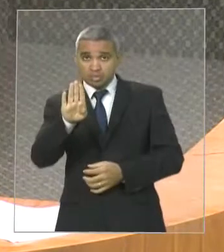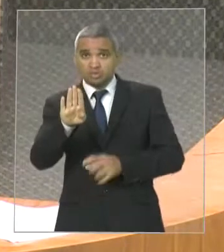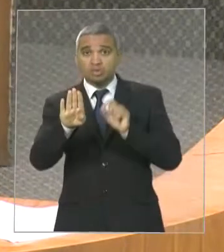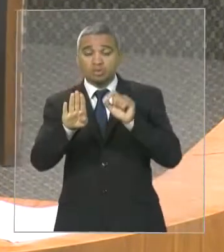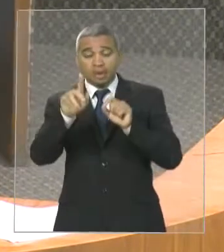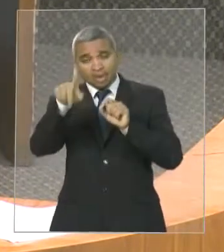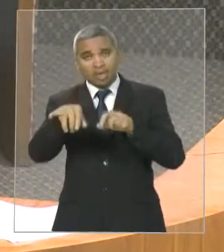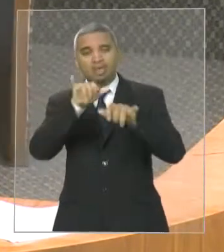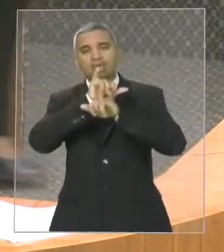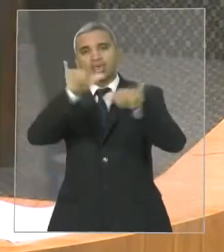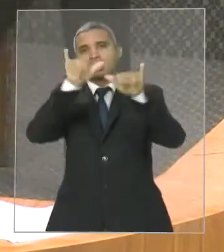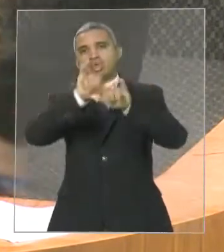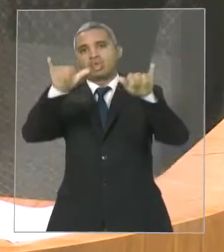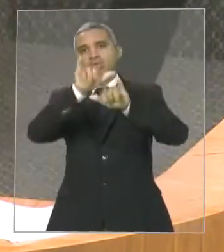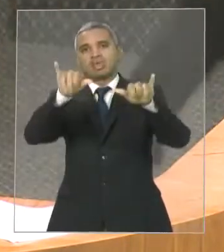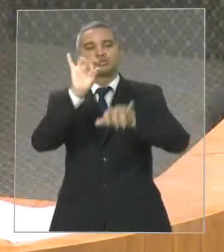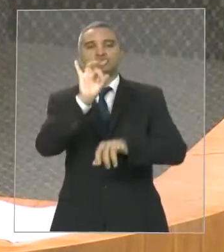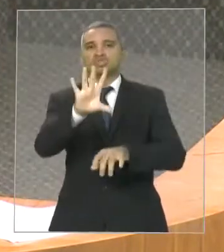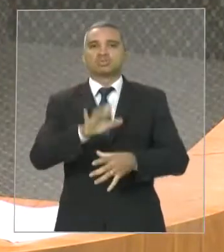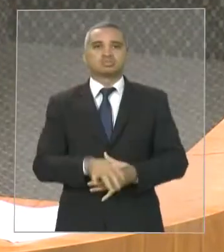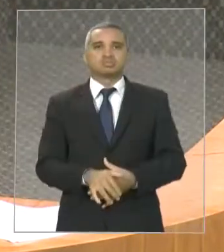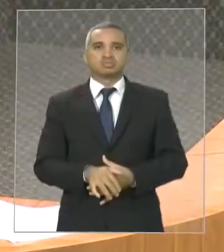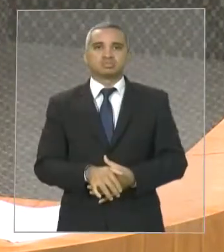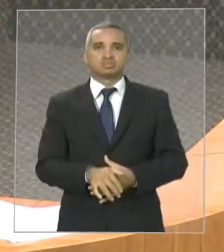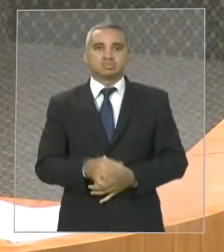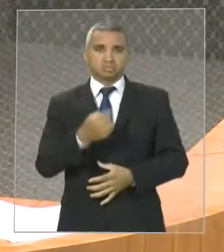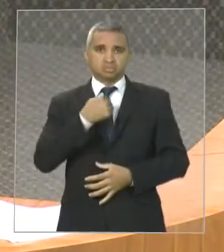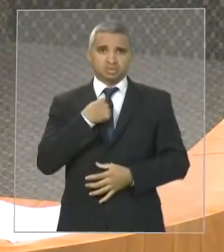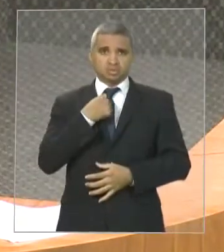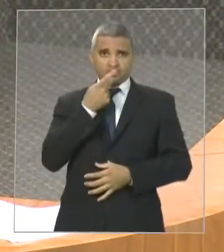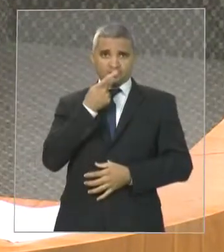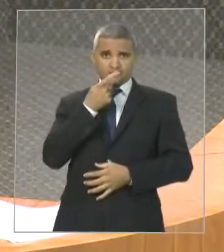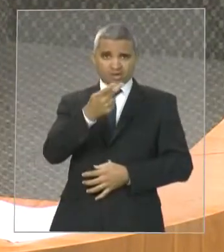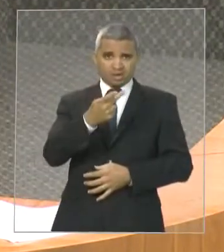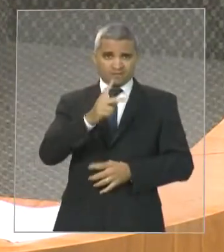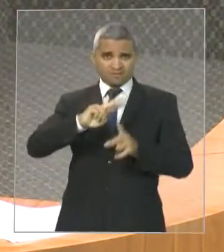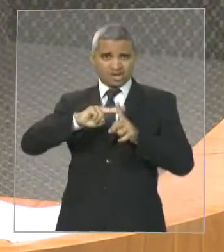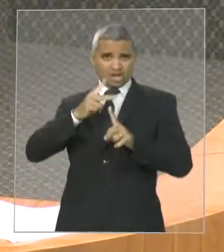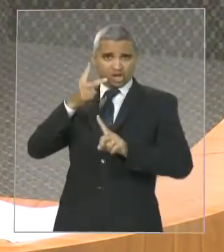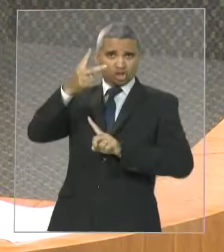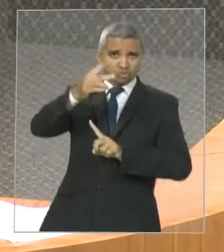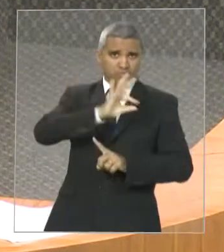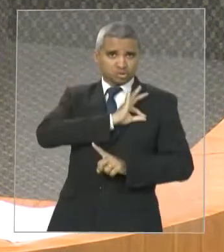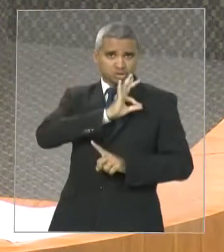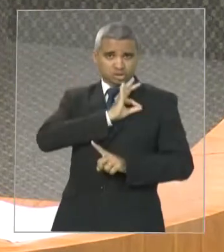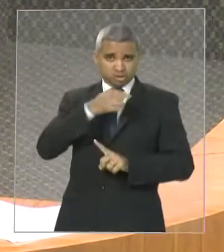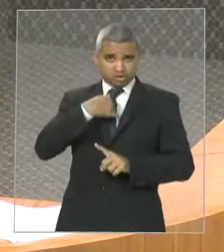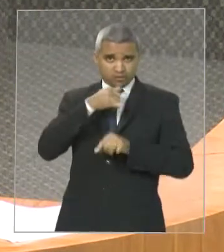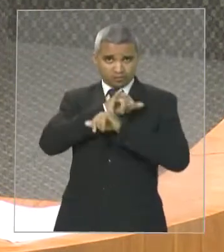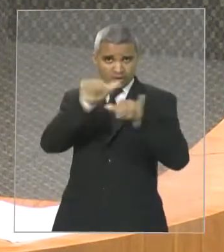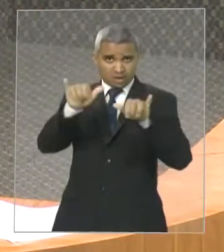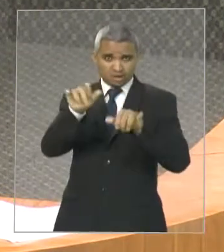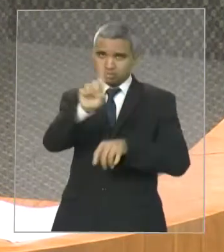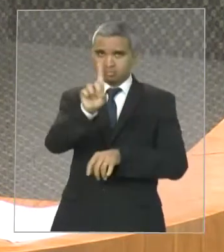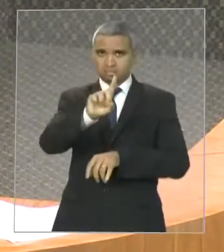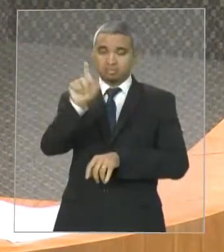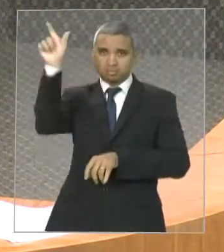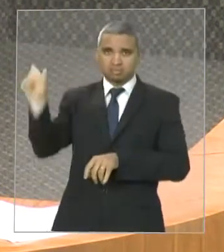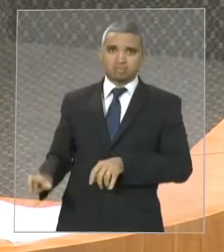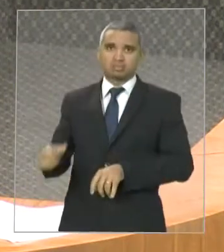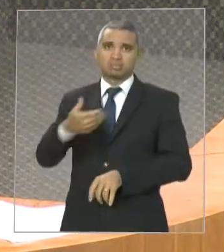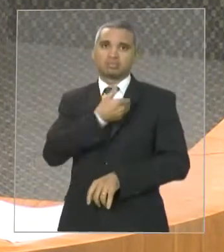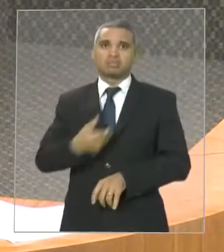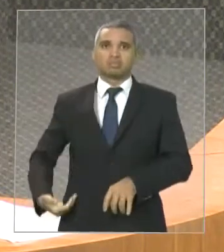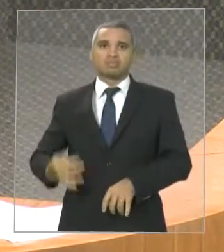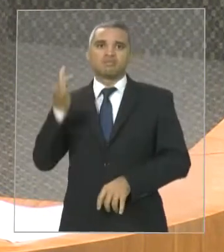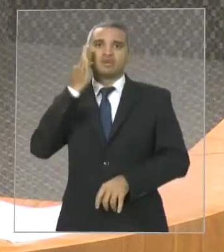propaganda. Não fui eu que disse que ia dobrar o efetivo da Polícia Militar. Foi o governo do Estado do Maranhão que falou que